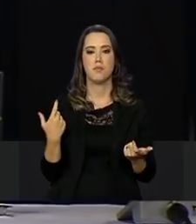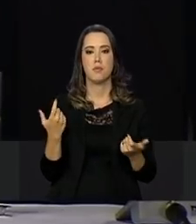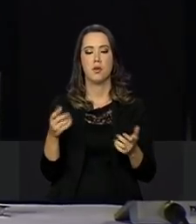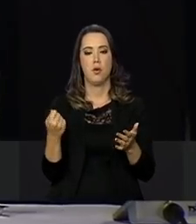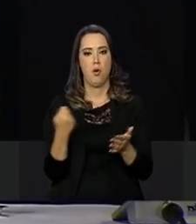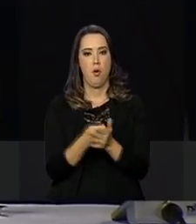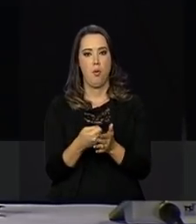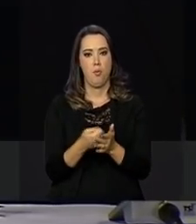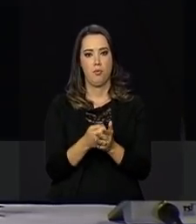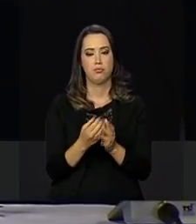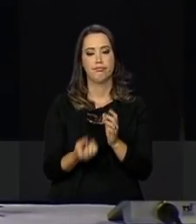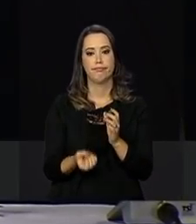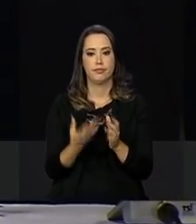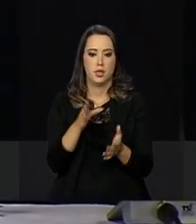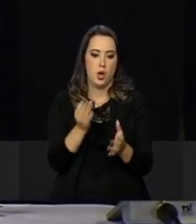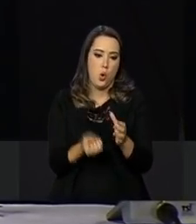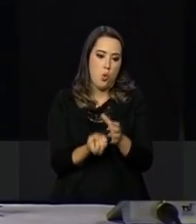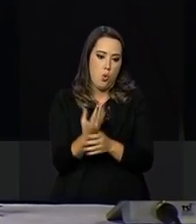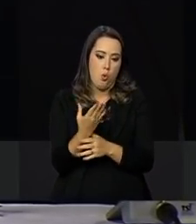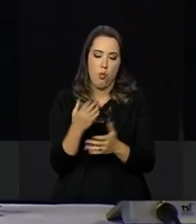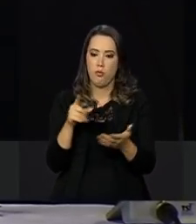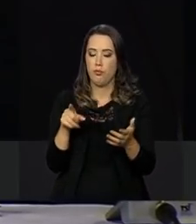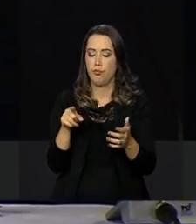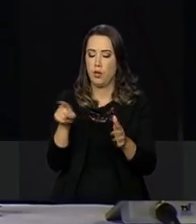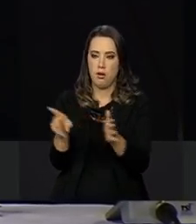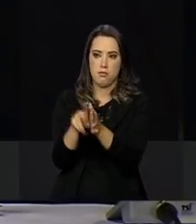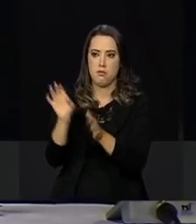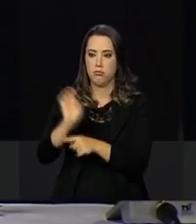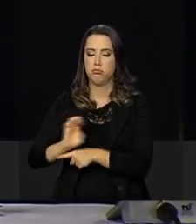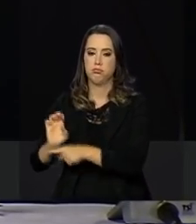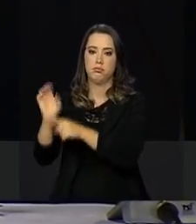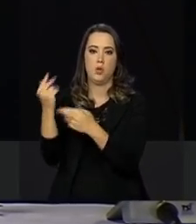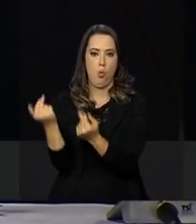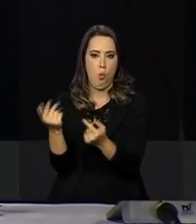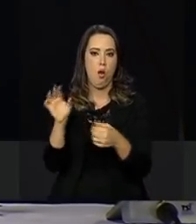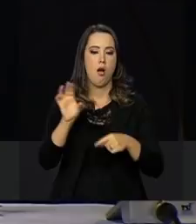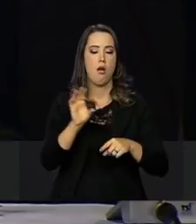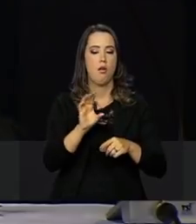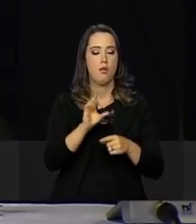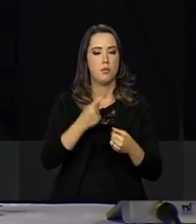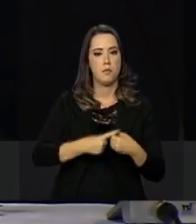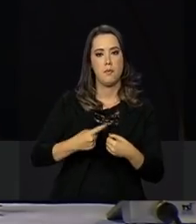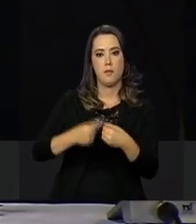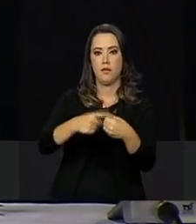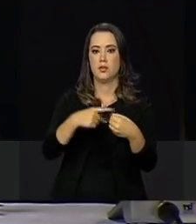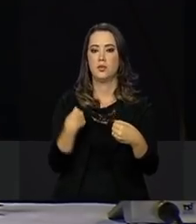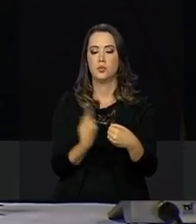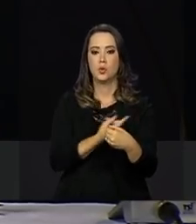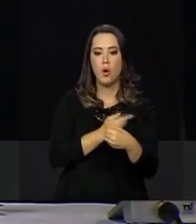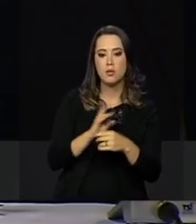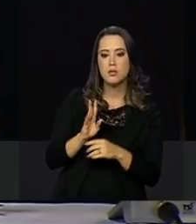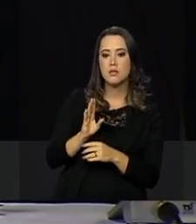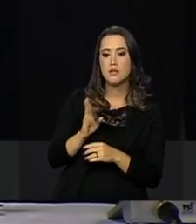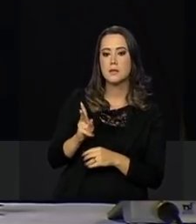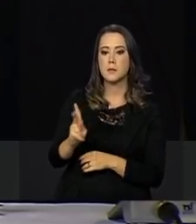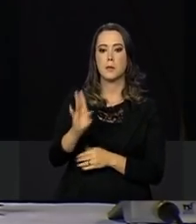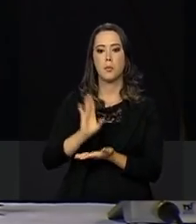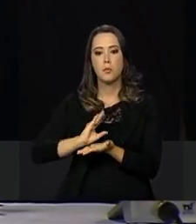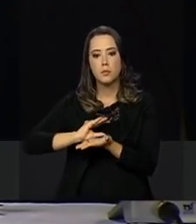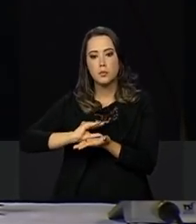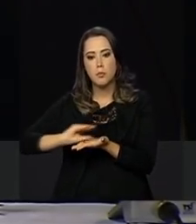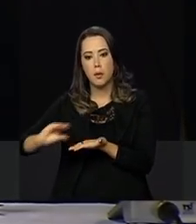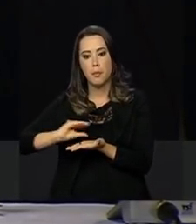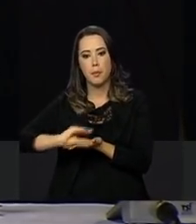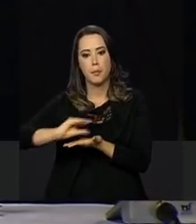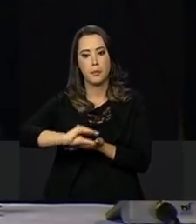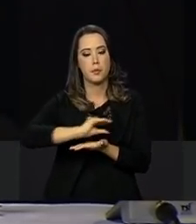subsistência institucional. De igual maneira, no caso dos municípios, não fosse as várias vezes que nós aportássemos recursos